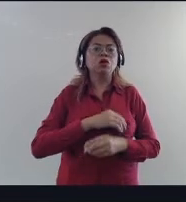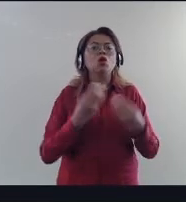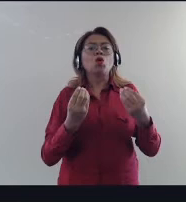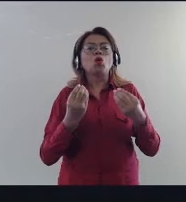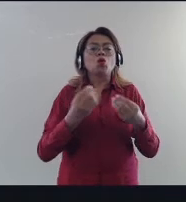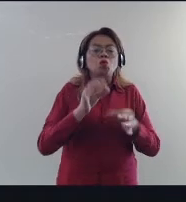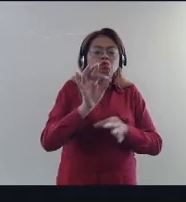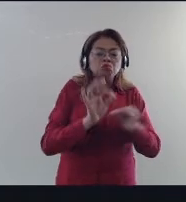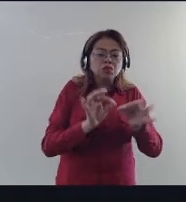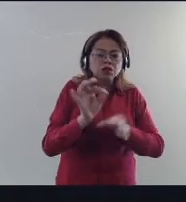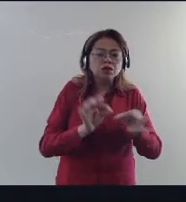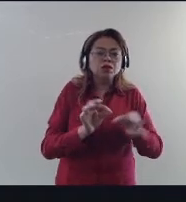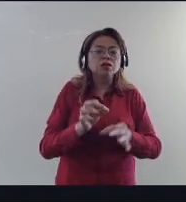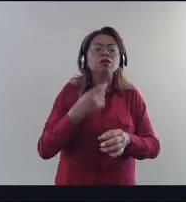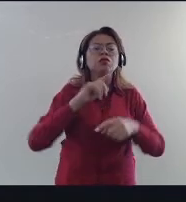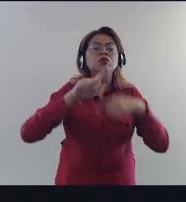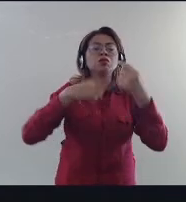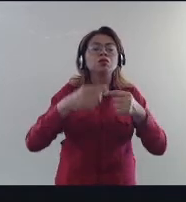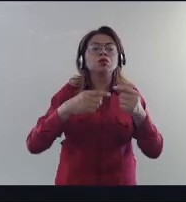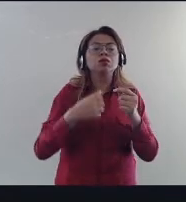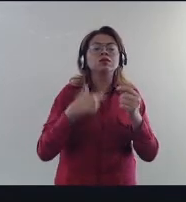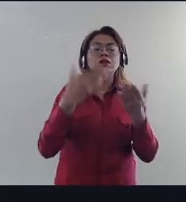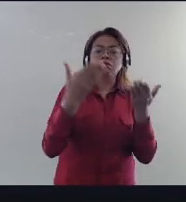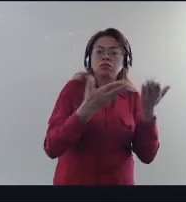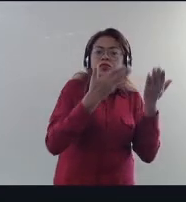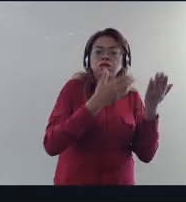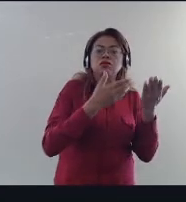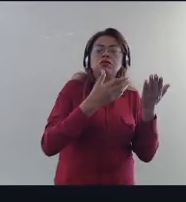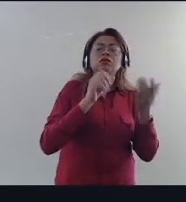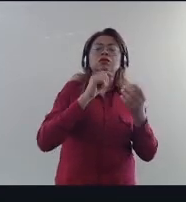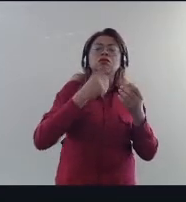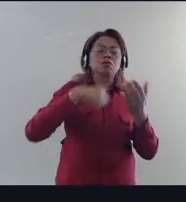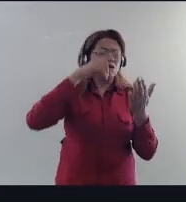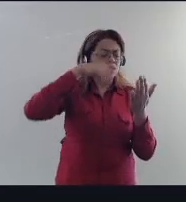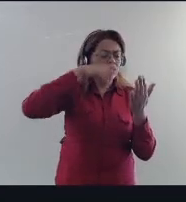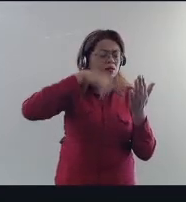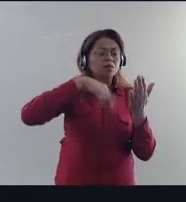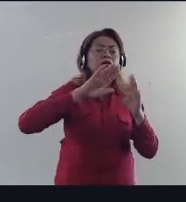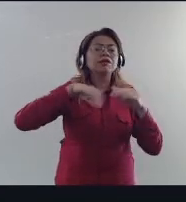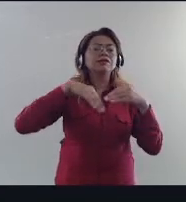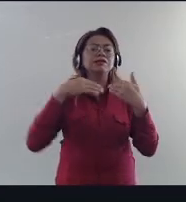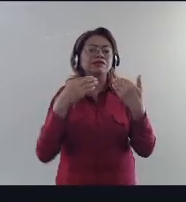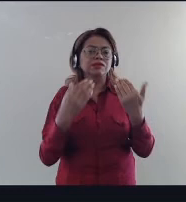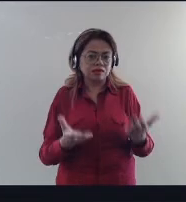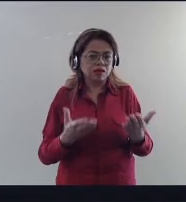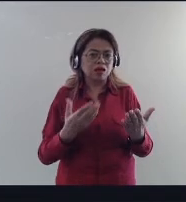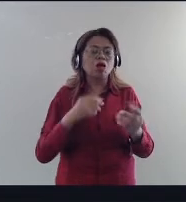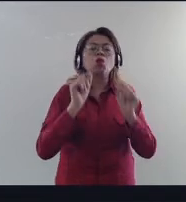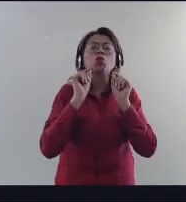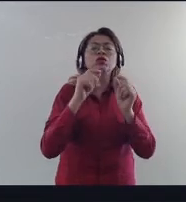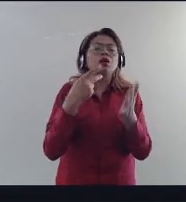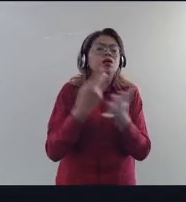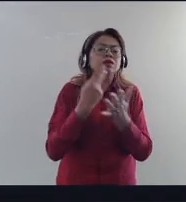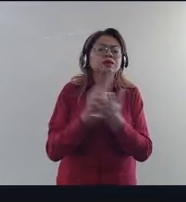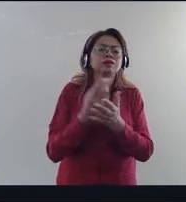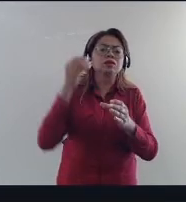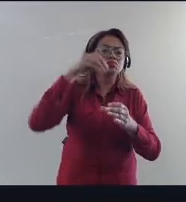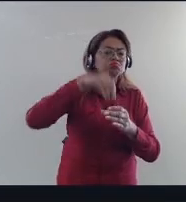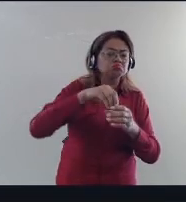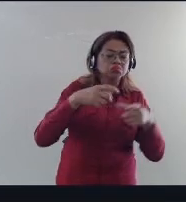gente começa a analisar o que está acontecendo no cenário social,